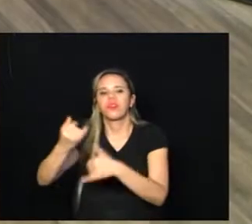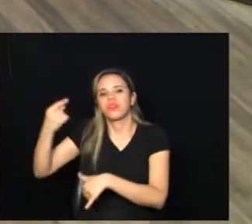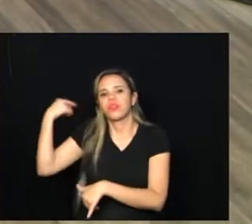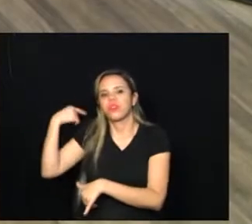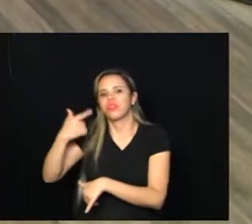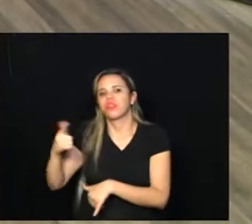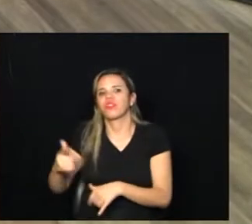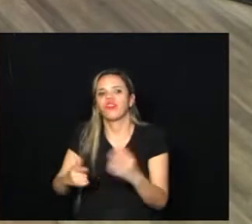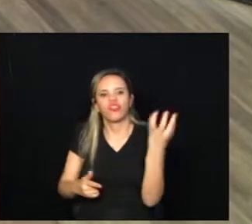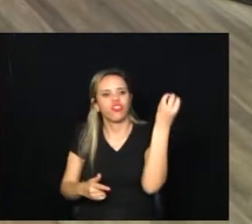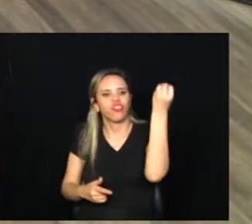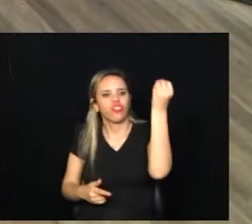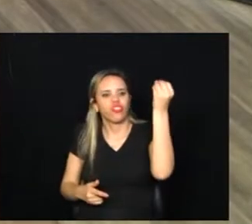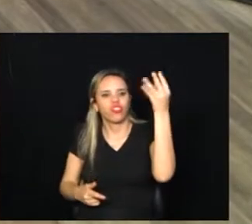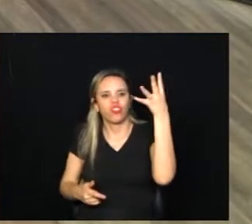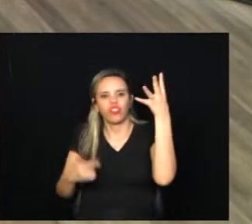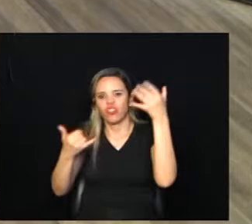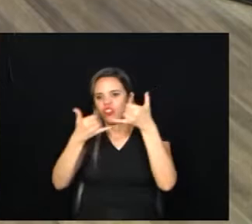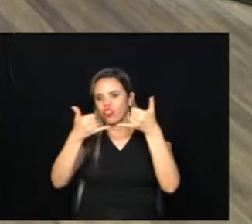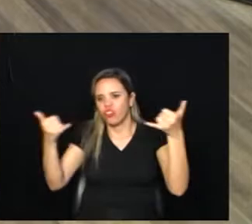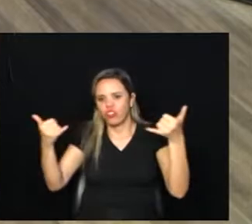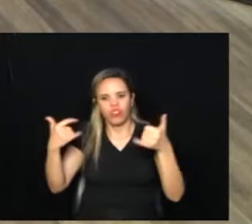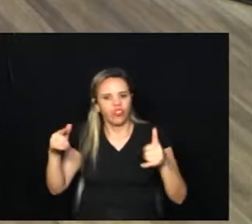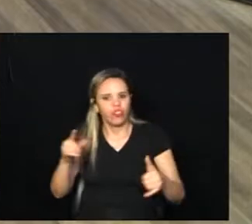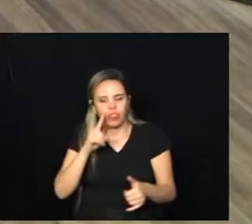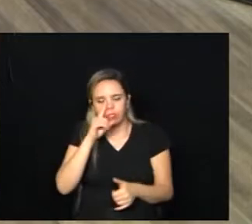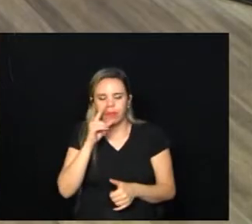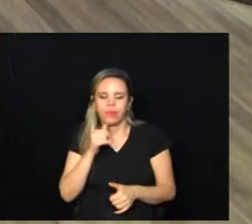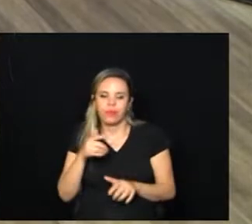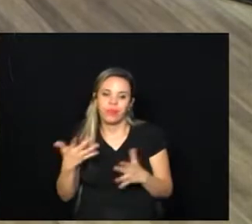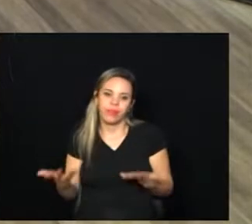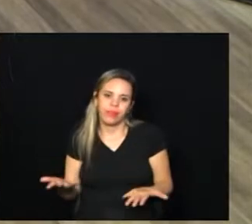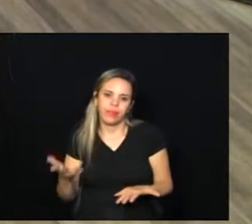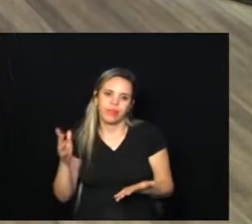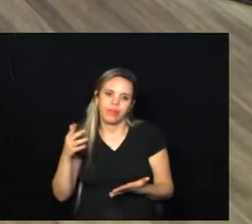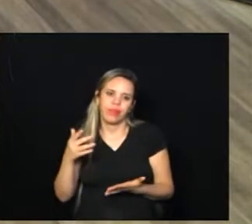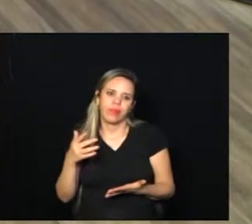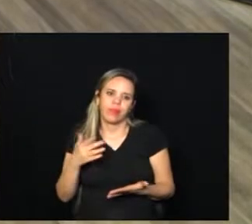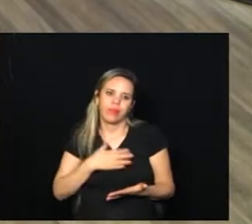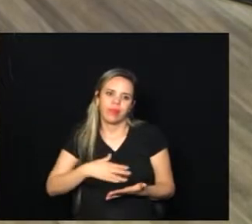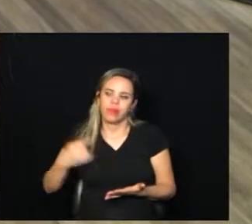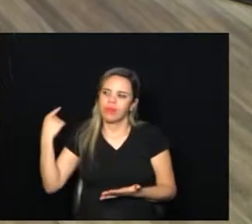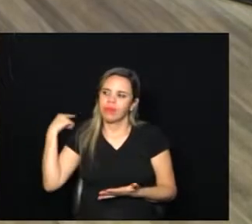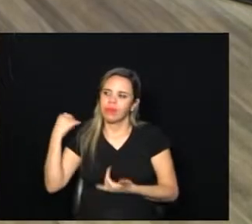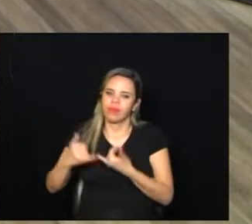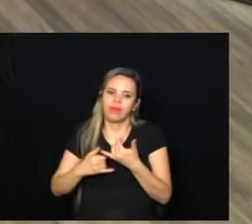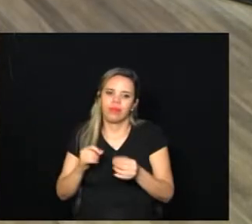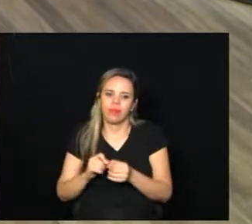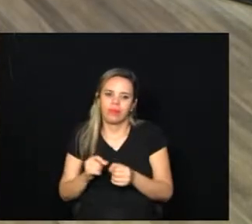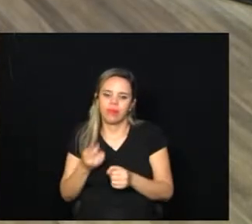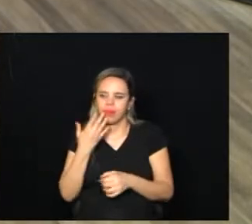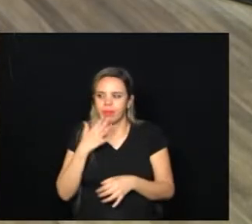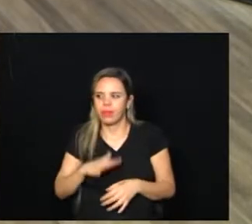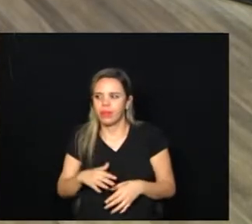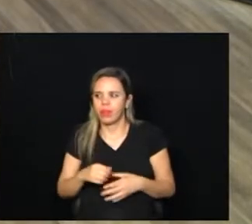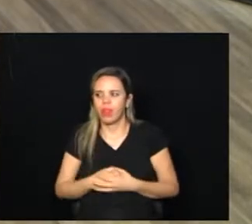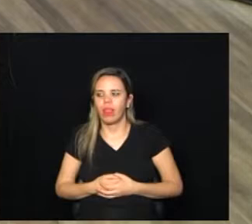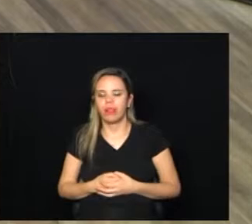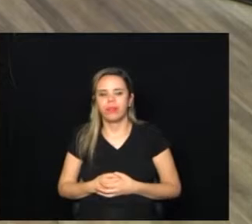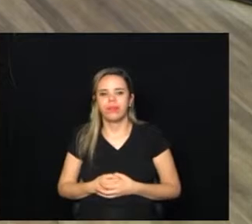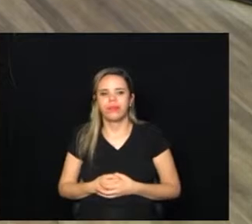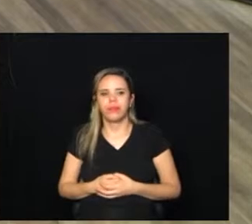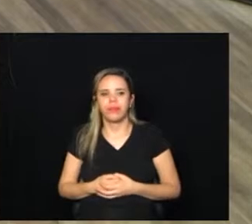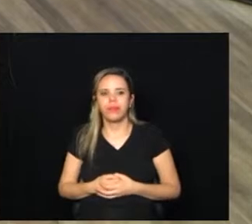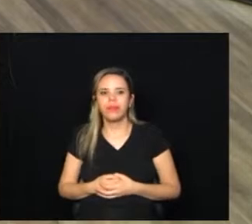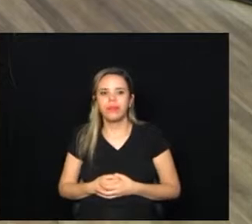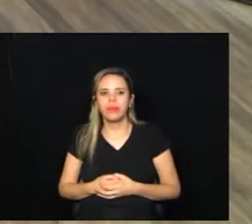tinha poste, não tinha fio de alta tensão, então era uma atividade que eu gostava bastante na minha infância. André,